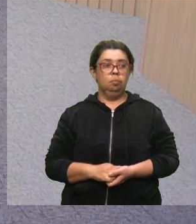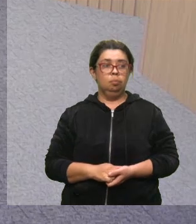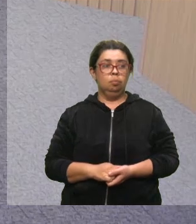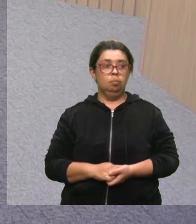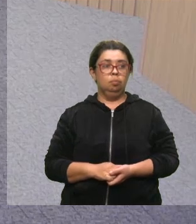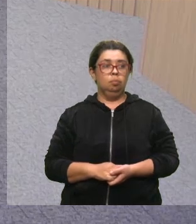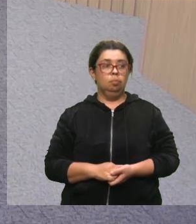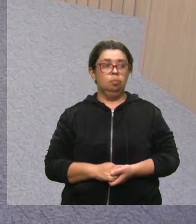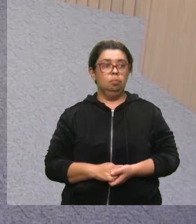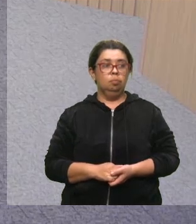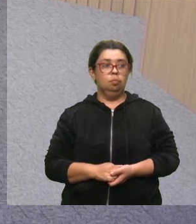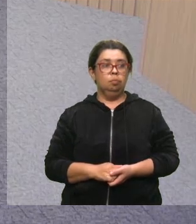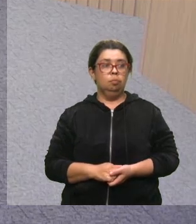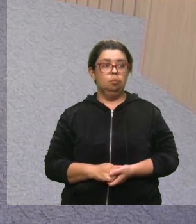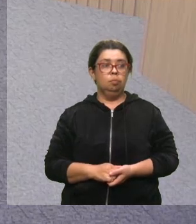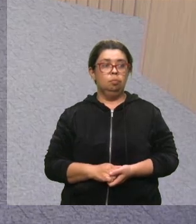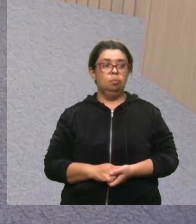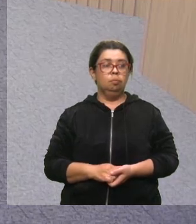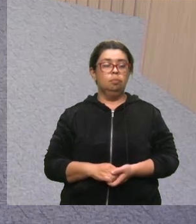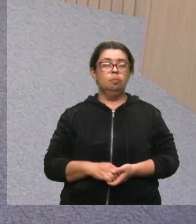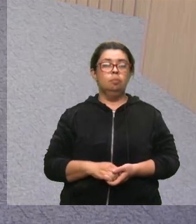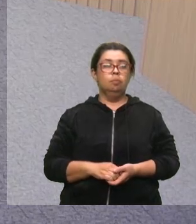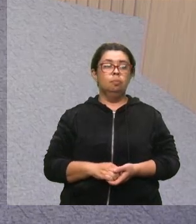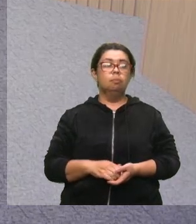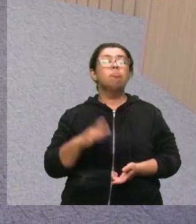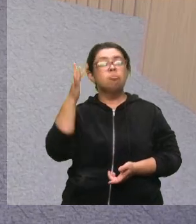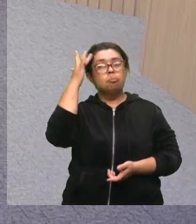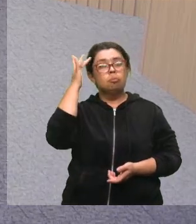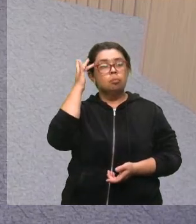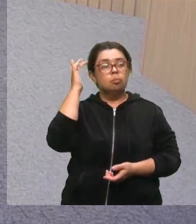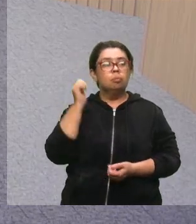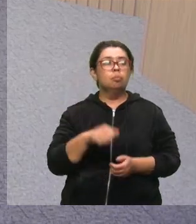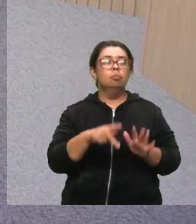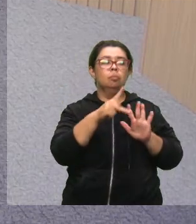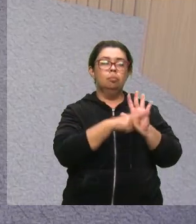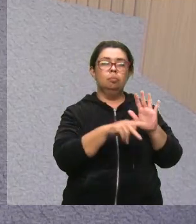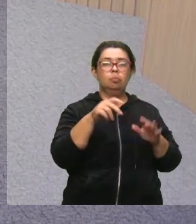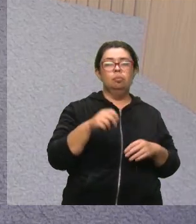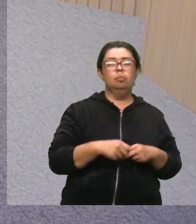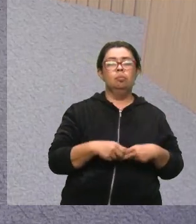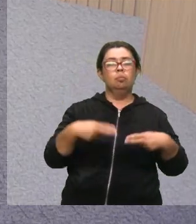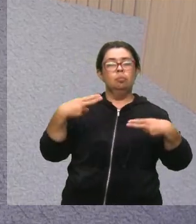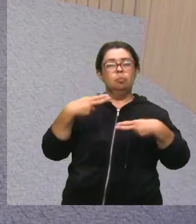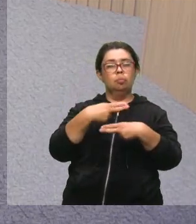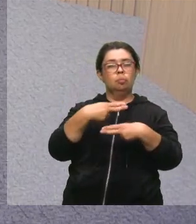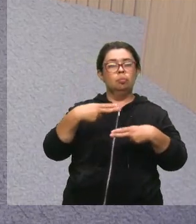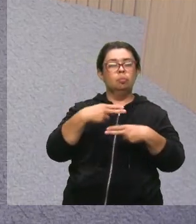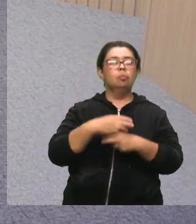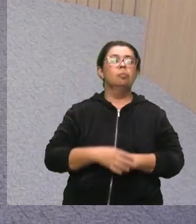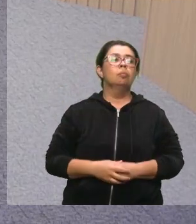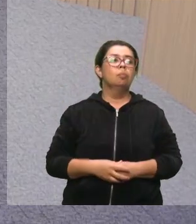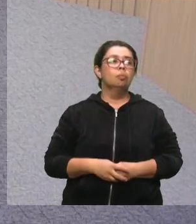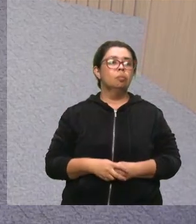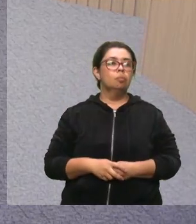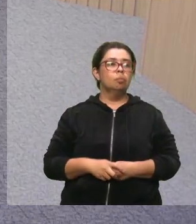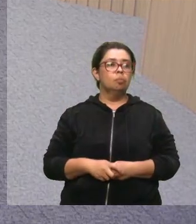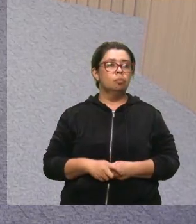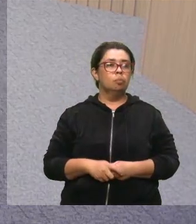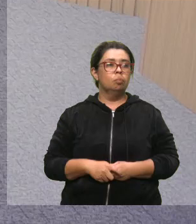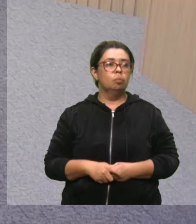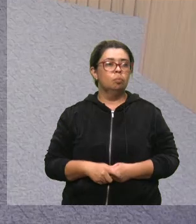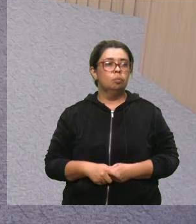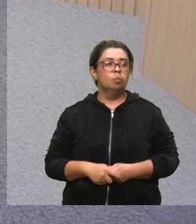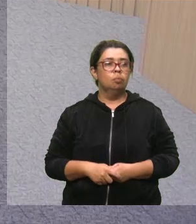Não tenho conhecimento a fundo disso, mas é um programa, acho que é do SEBRAE, alguma coisa assim, que é dado cursos